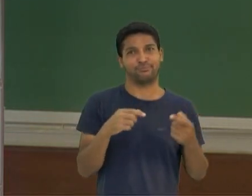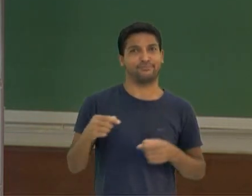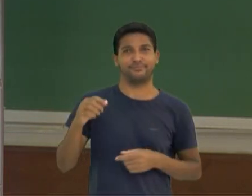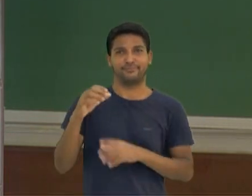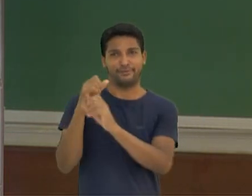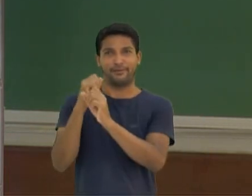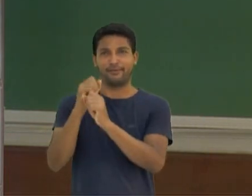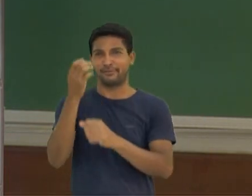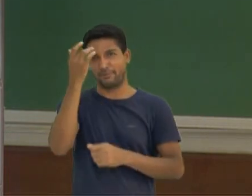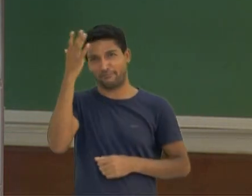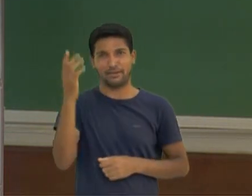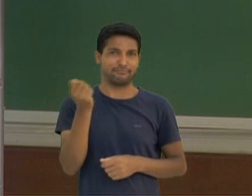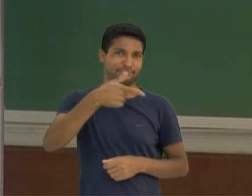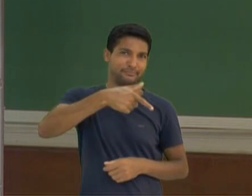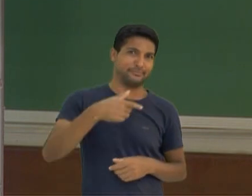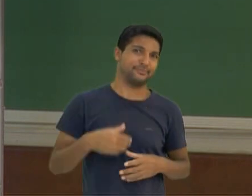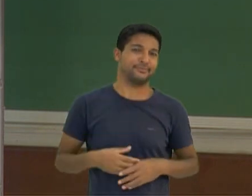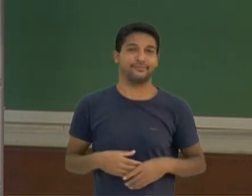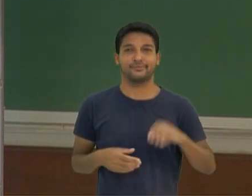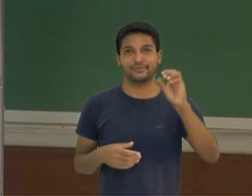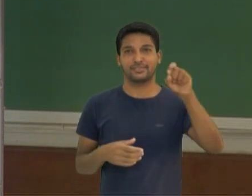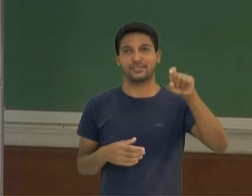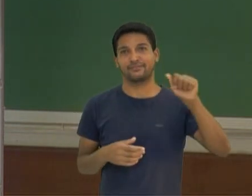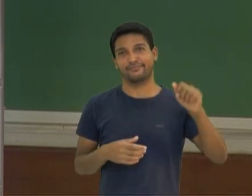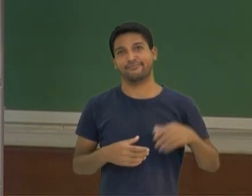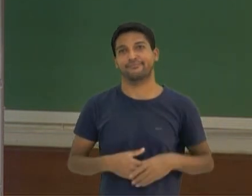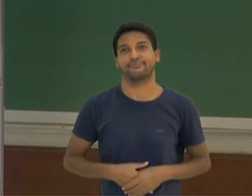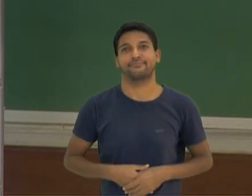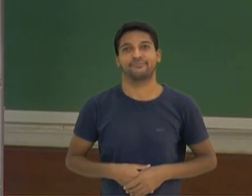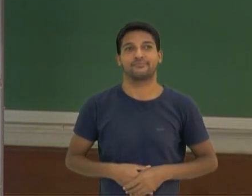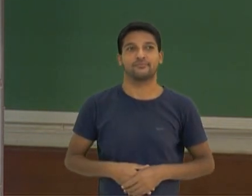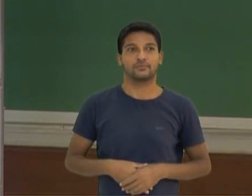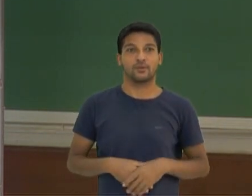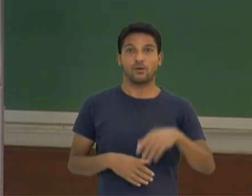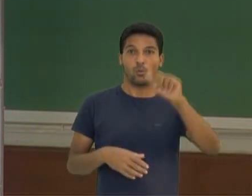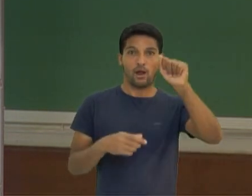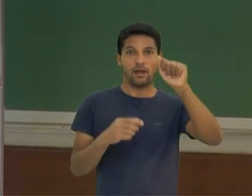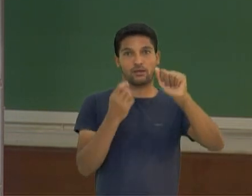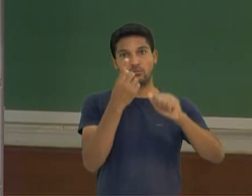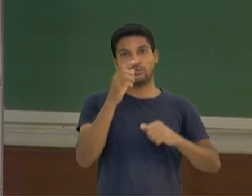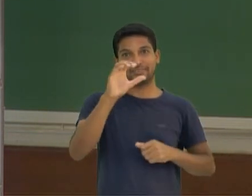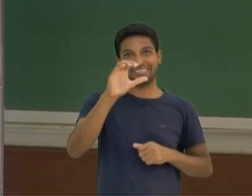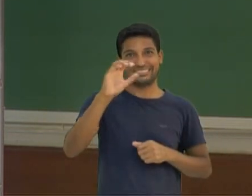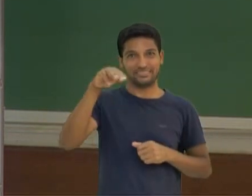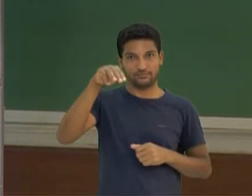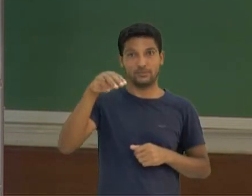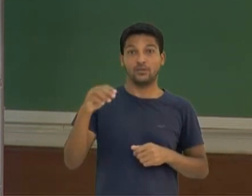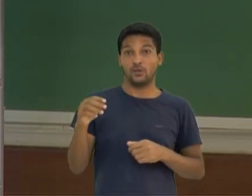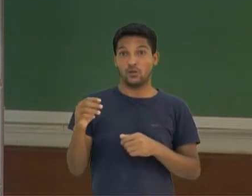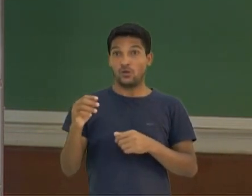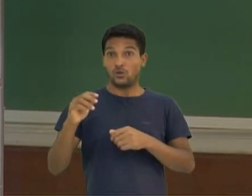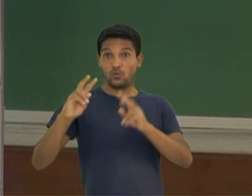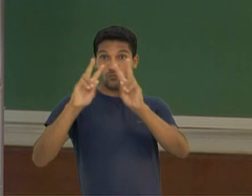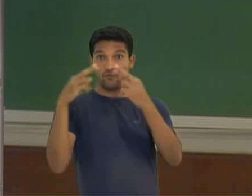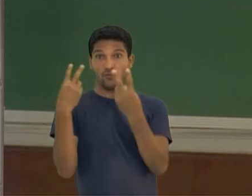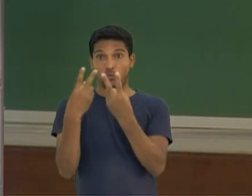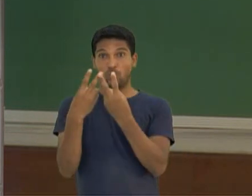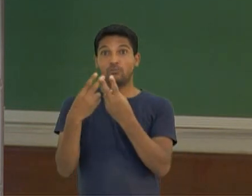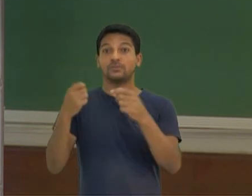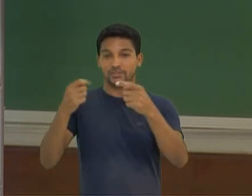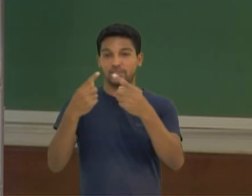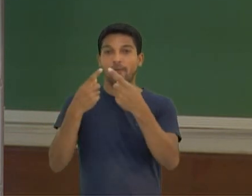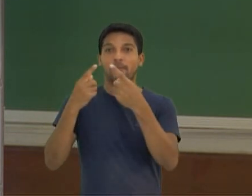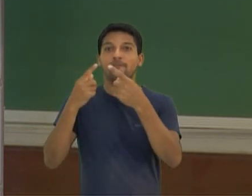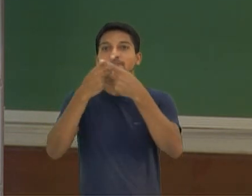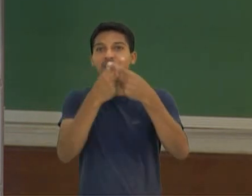lá comigo, então. Sabe que o A é 1 centímetro, né? O volume, galera, eu tenho que multiplicar todos os lados, né?